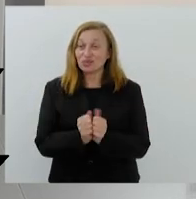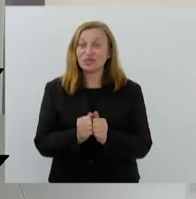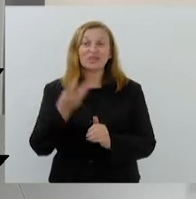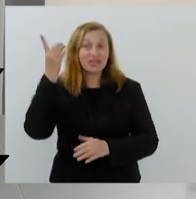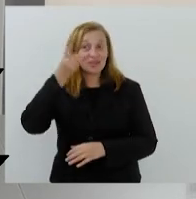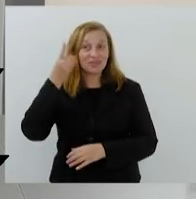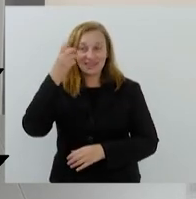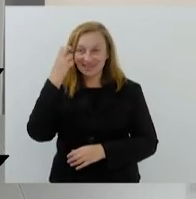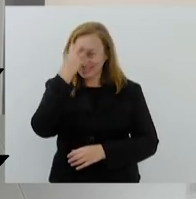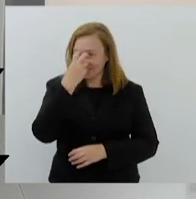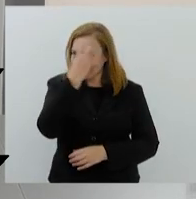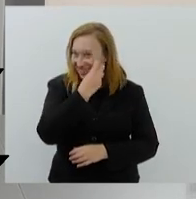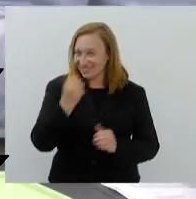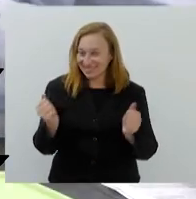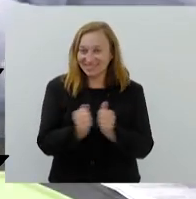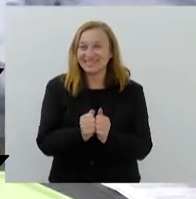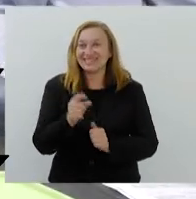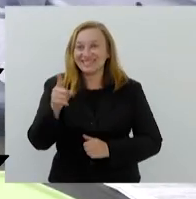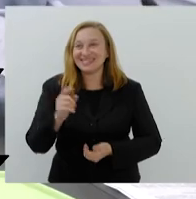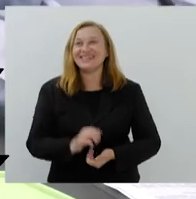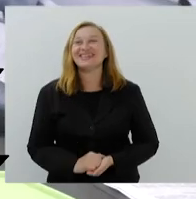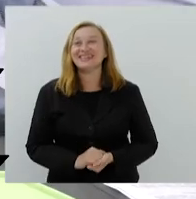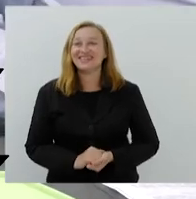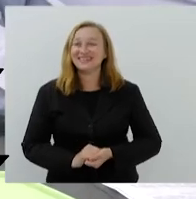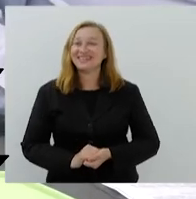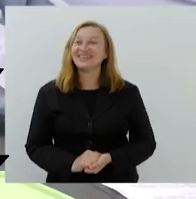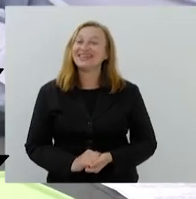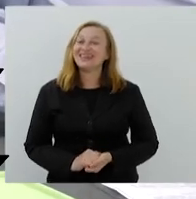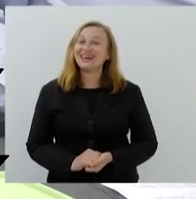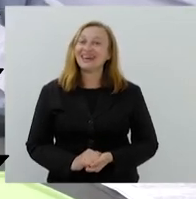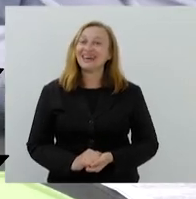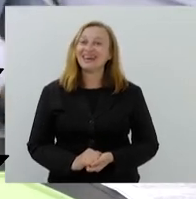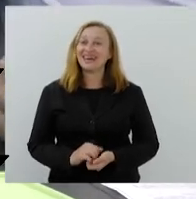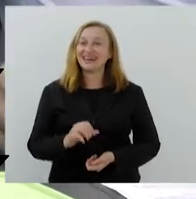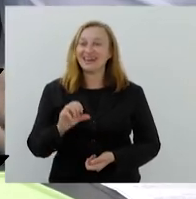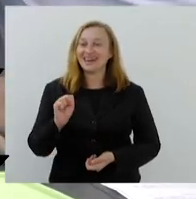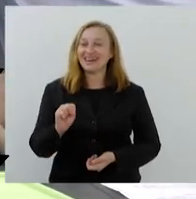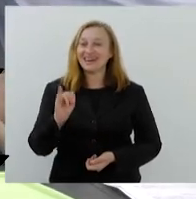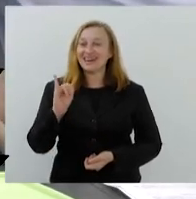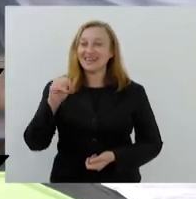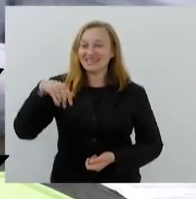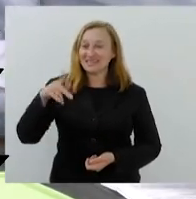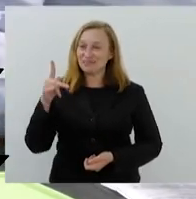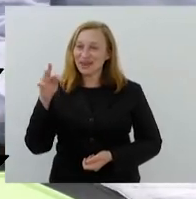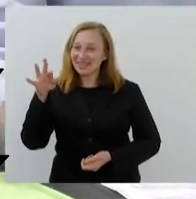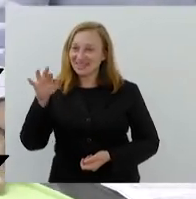da... com a deputada Verônica. Impregnado da simpatia.